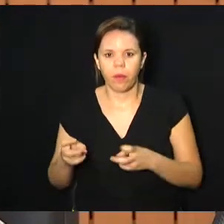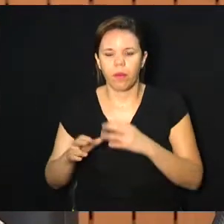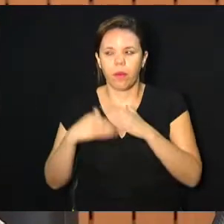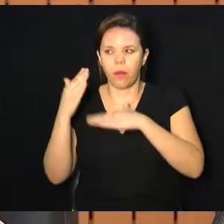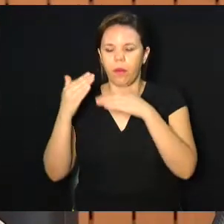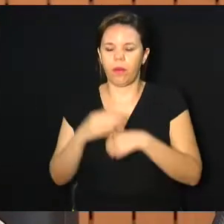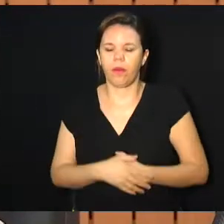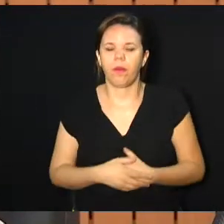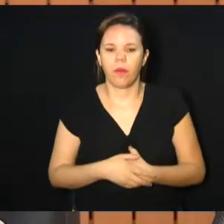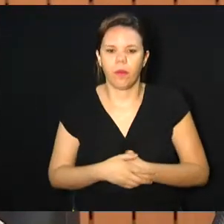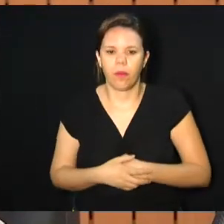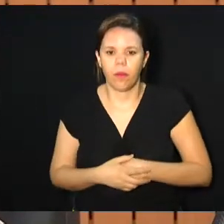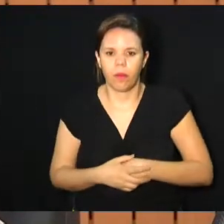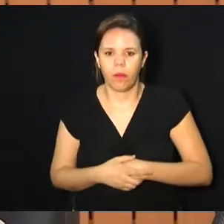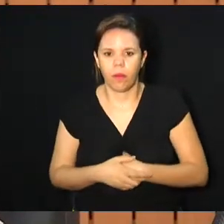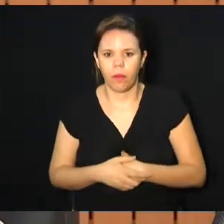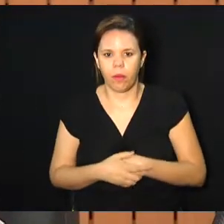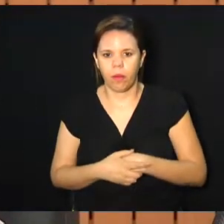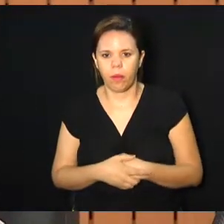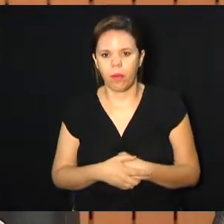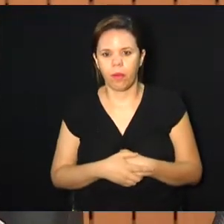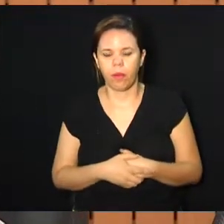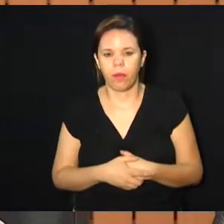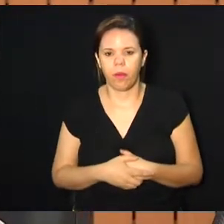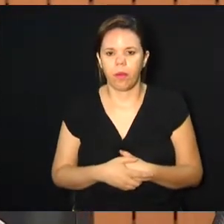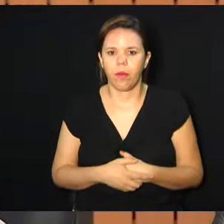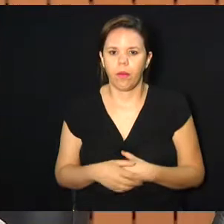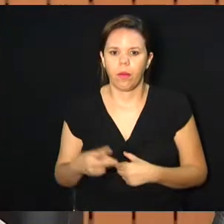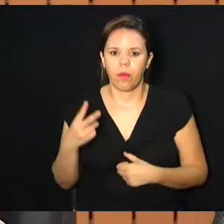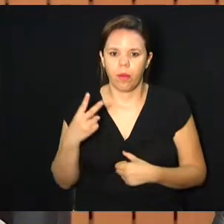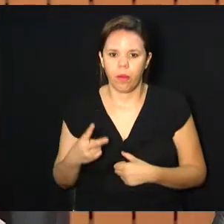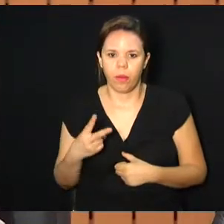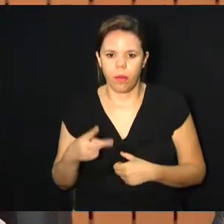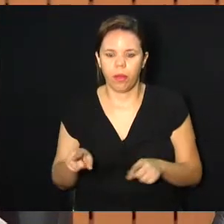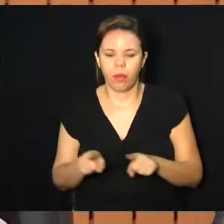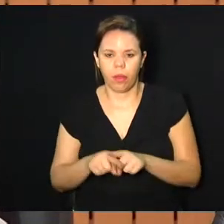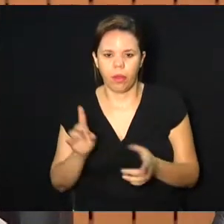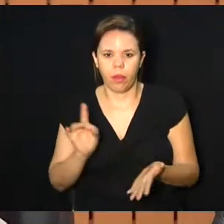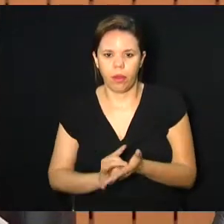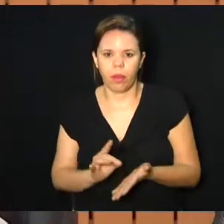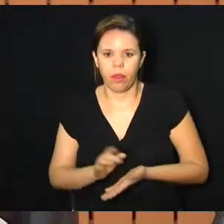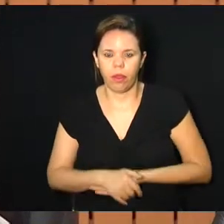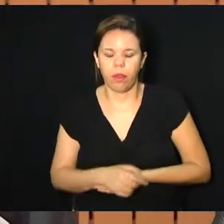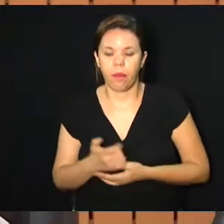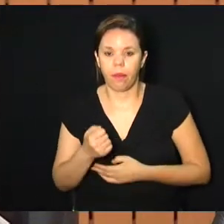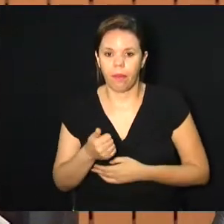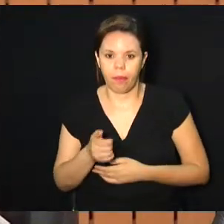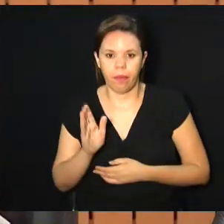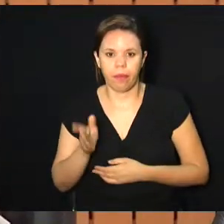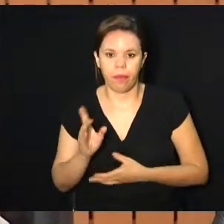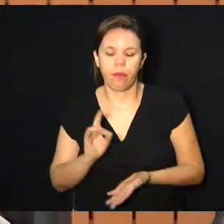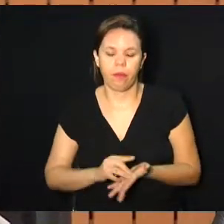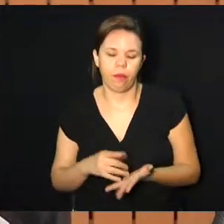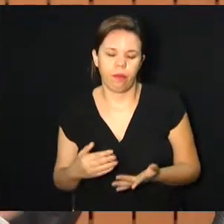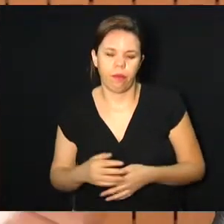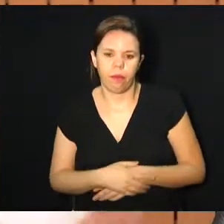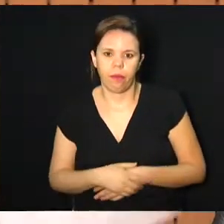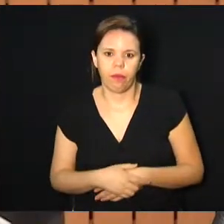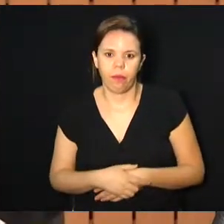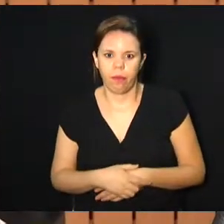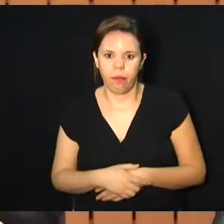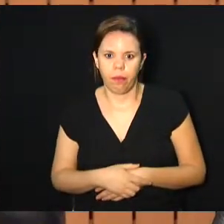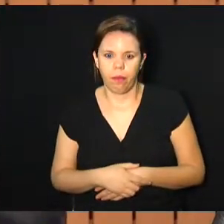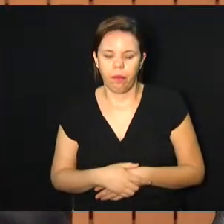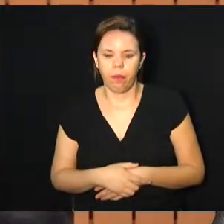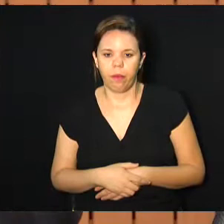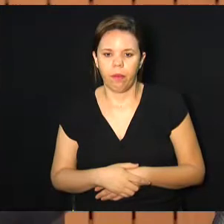né? Pelo menos 2 aí serão realizadas. Ainda é pouco, mas já é alguma coisa.